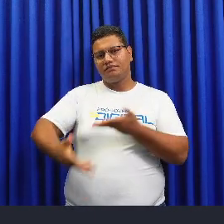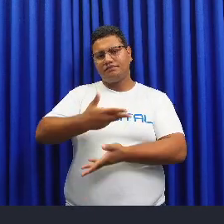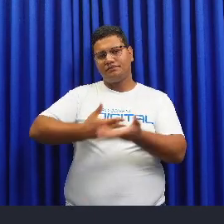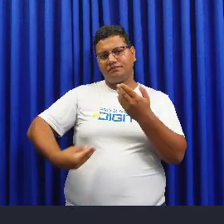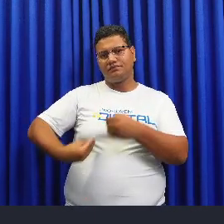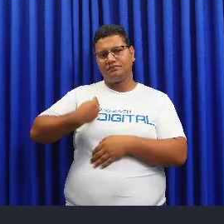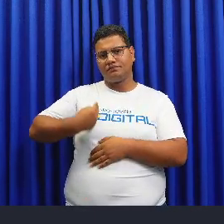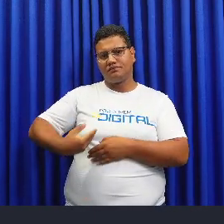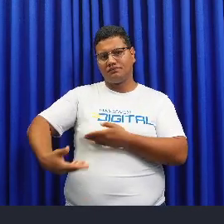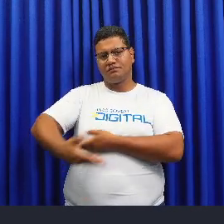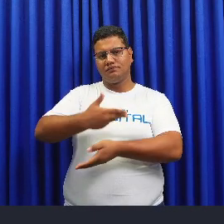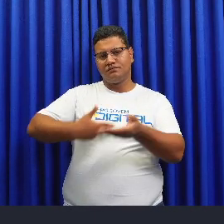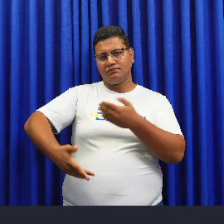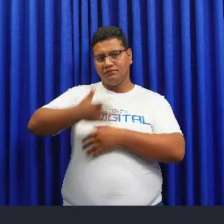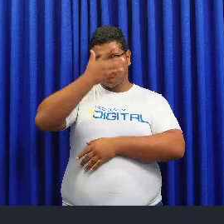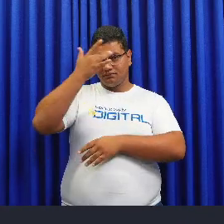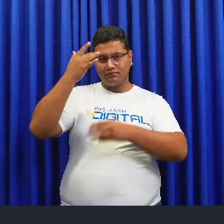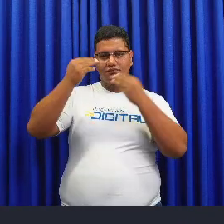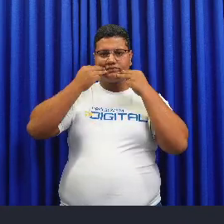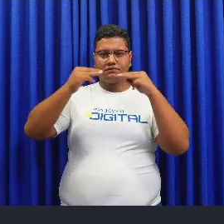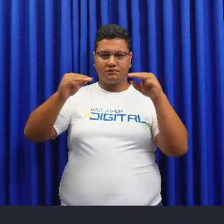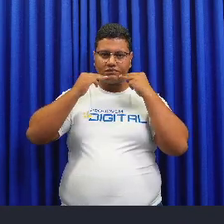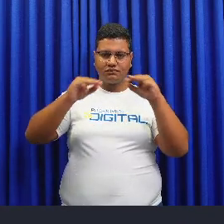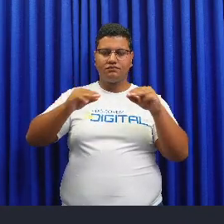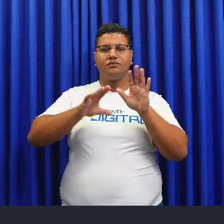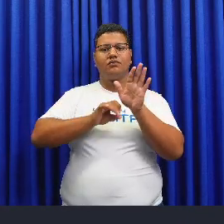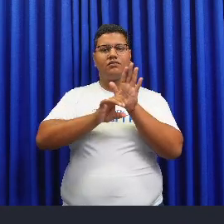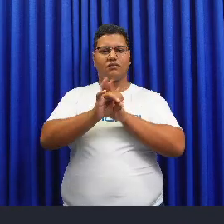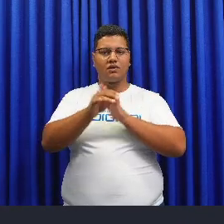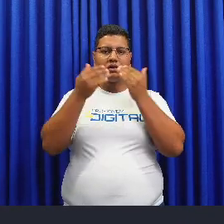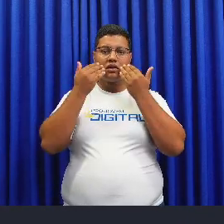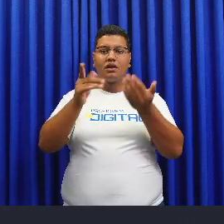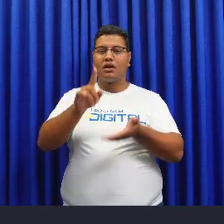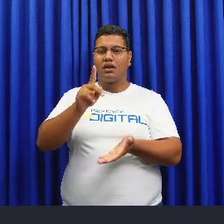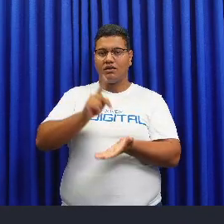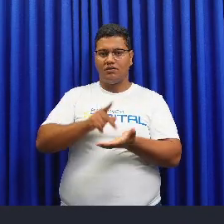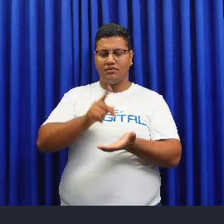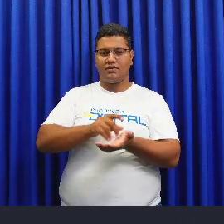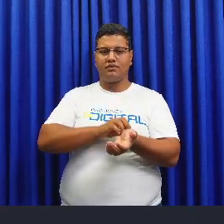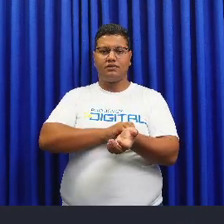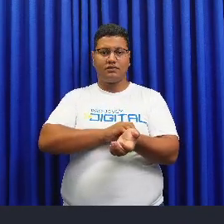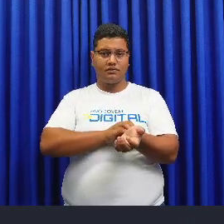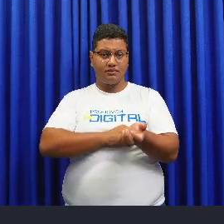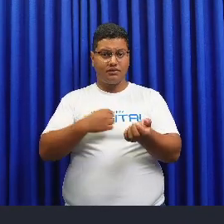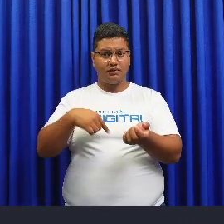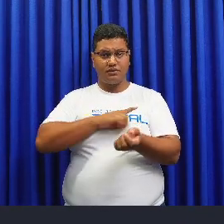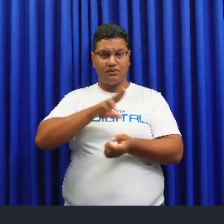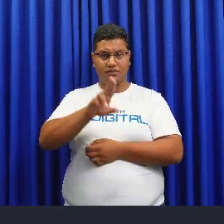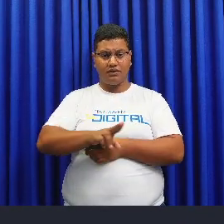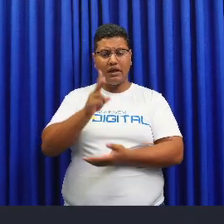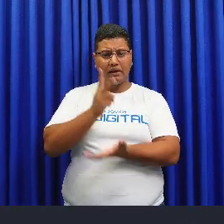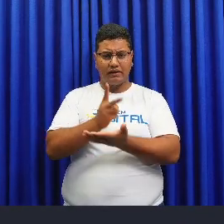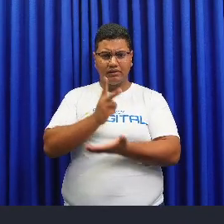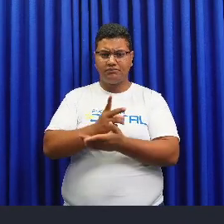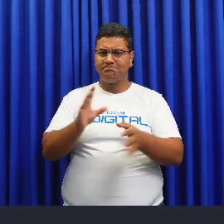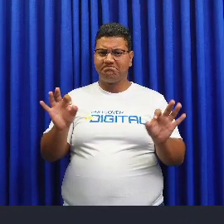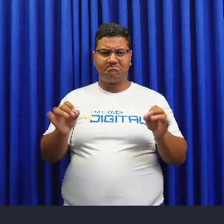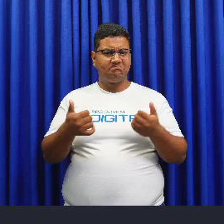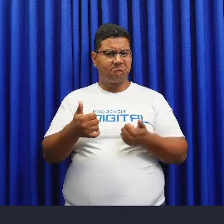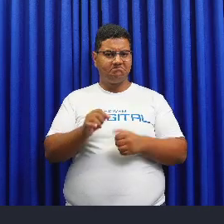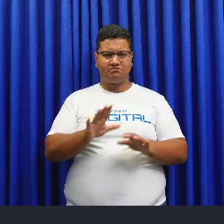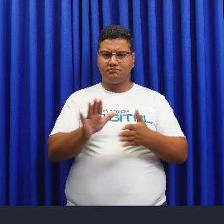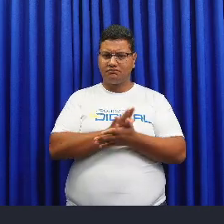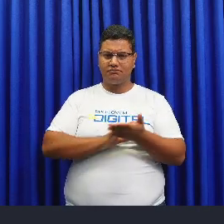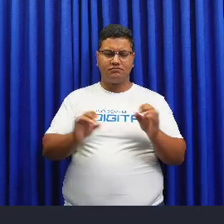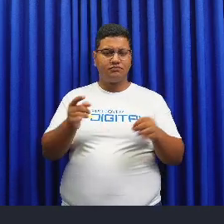com pessoas de agência de marketing. E o Google Apresentações, de fato, não é algo que a gente tenha utilizado com muita frequência. Eu